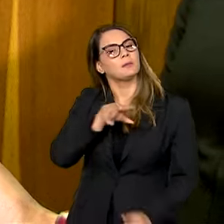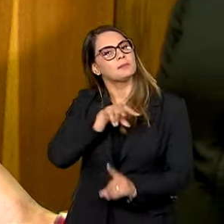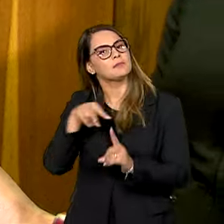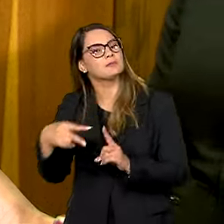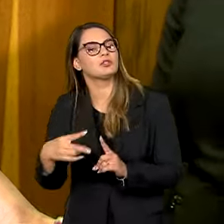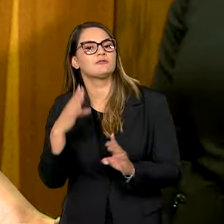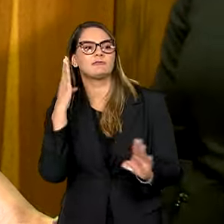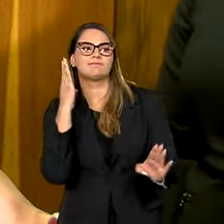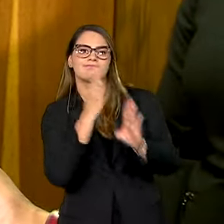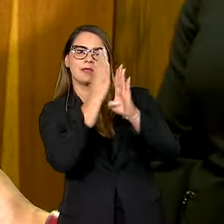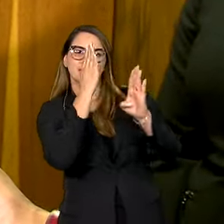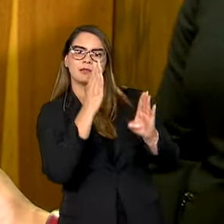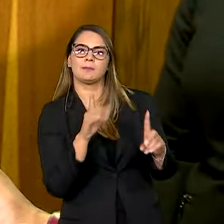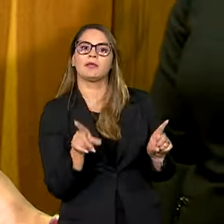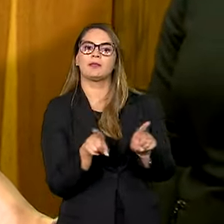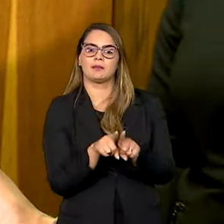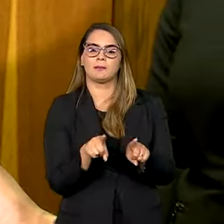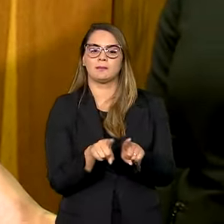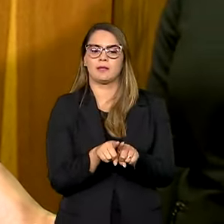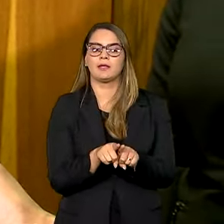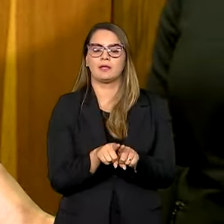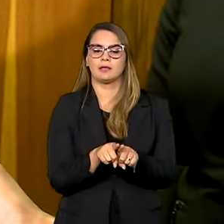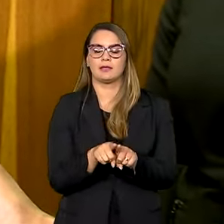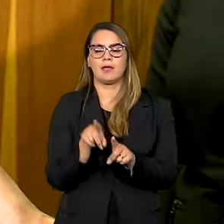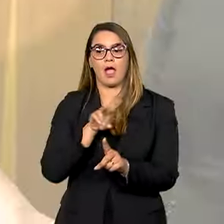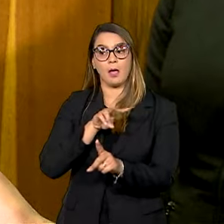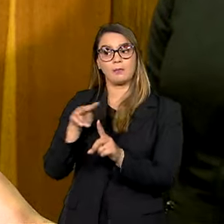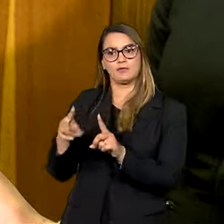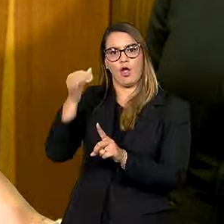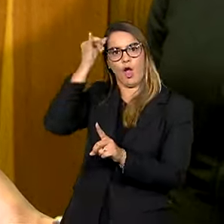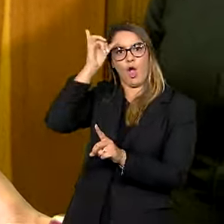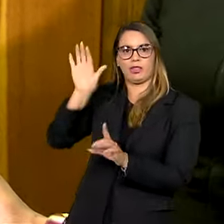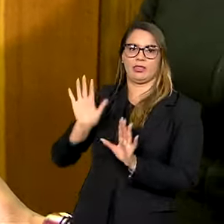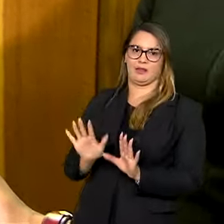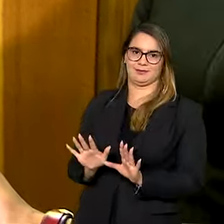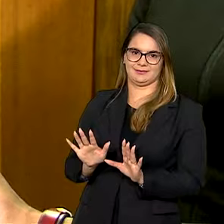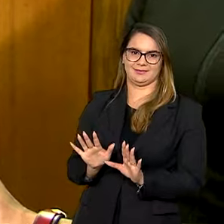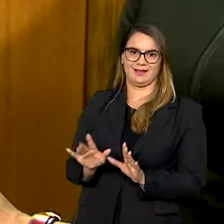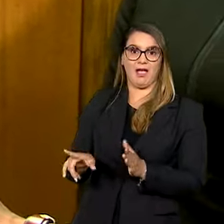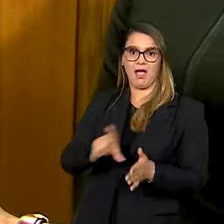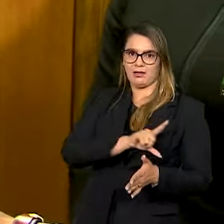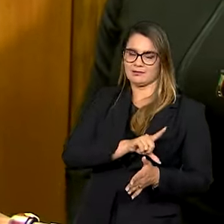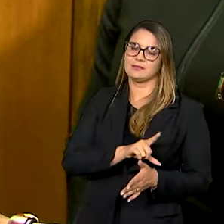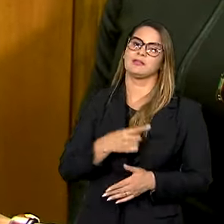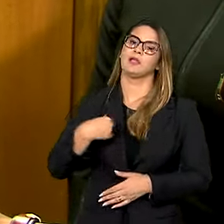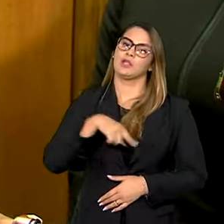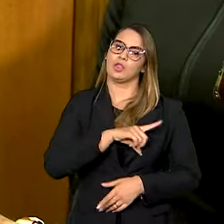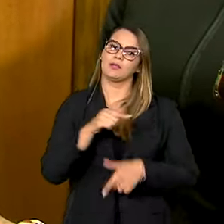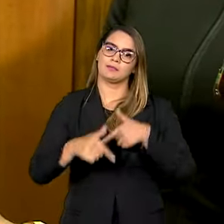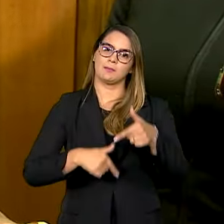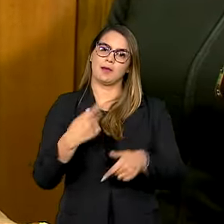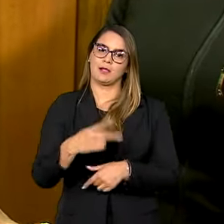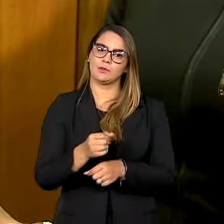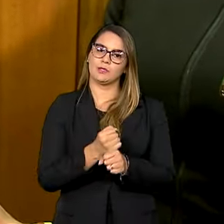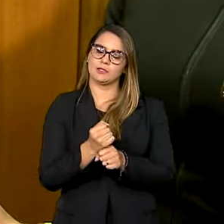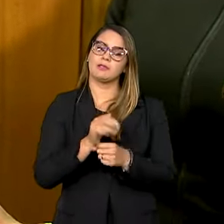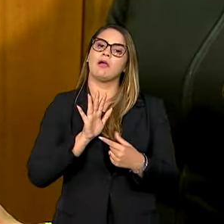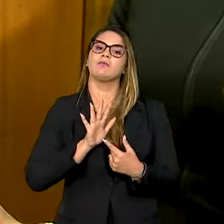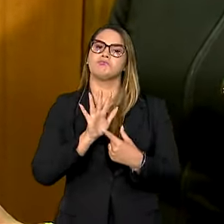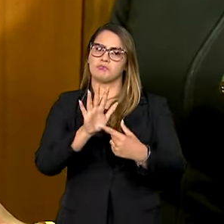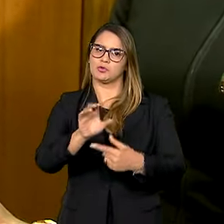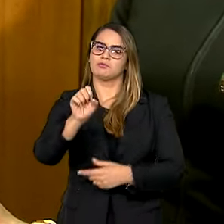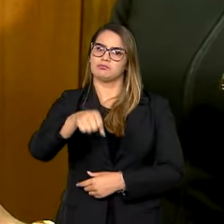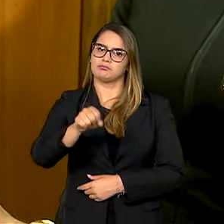da detecção, como também na perspectiva da prevenção. As ações que a gente tem desempenhado esse ano têm demonstrado esse